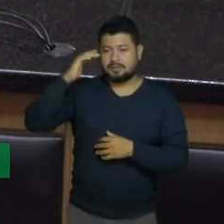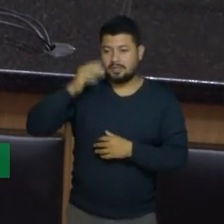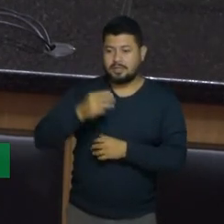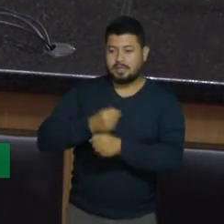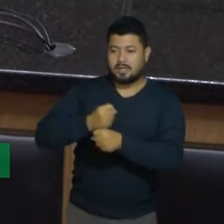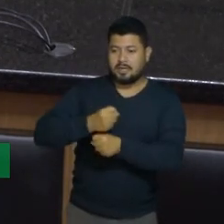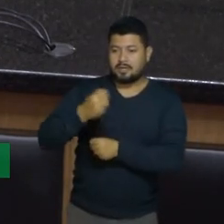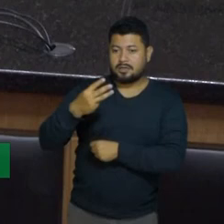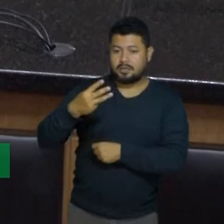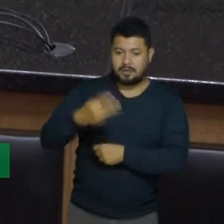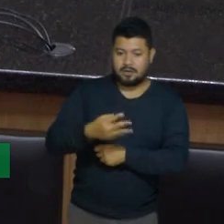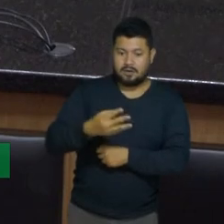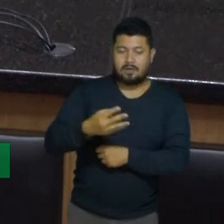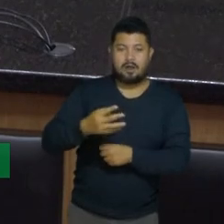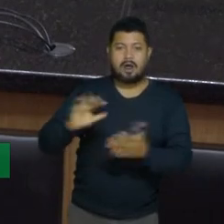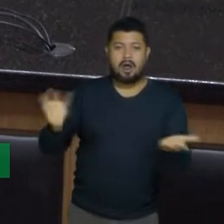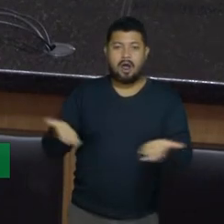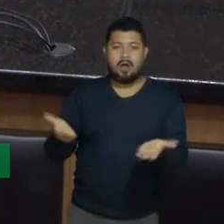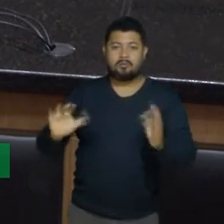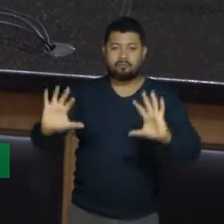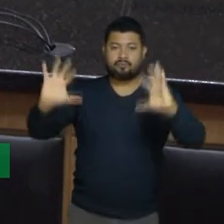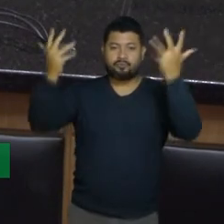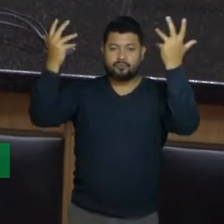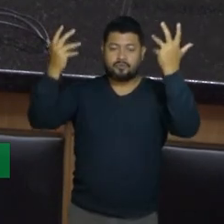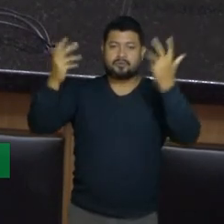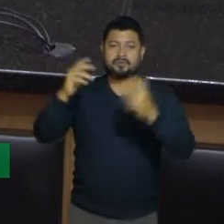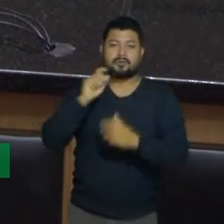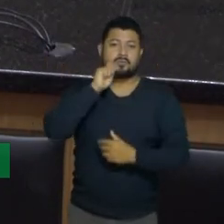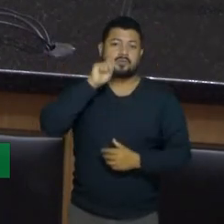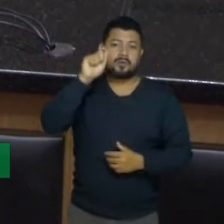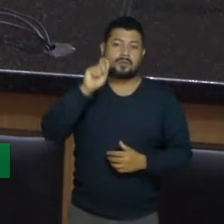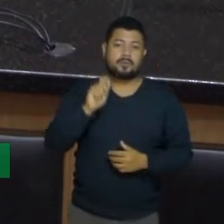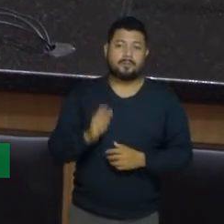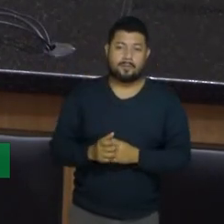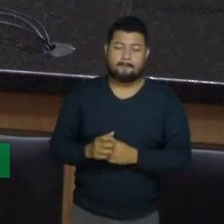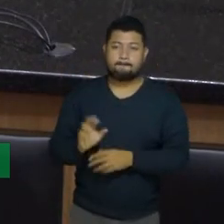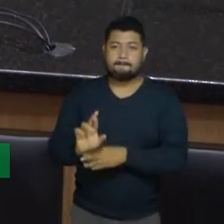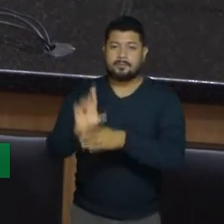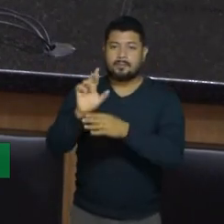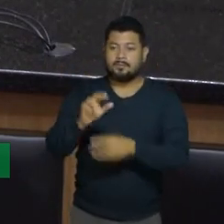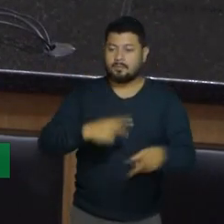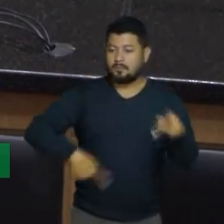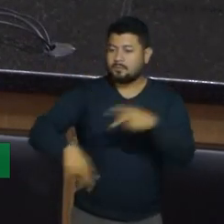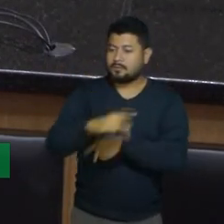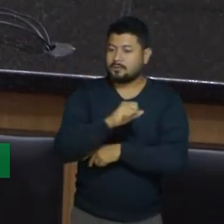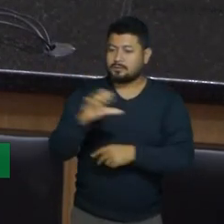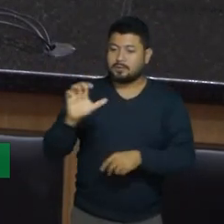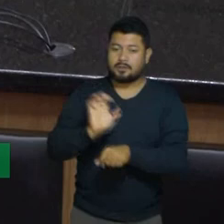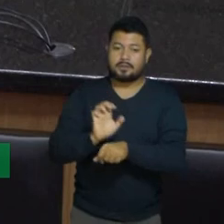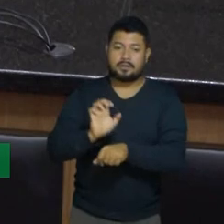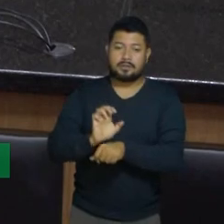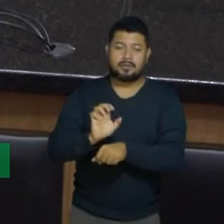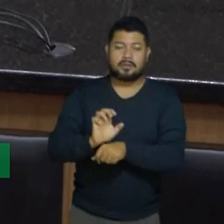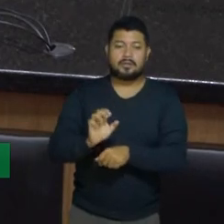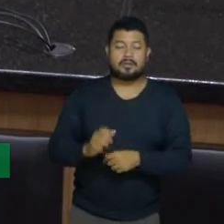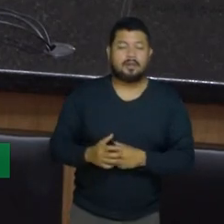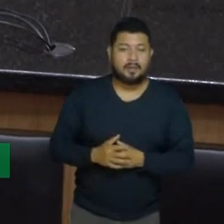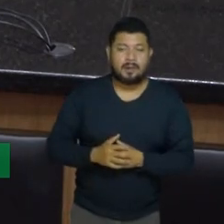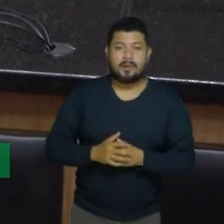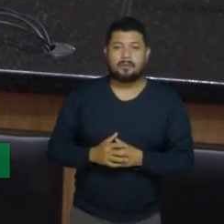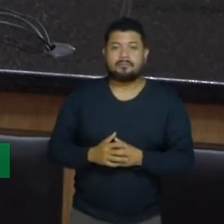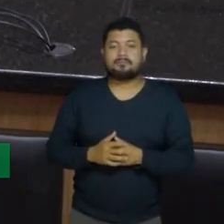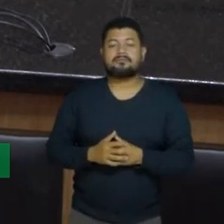edição, representa os catarinenses em seu respeito e em sua alegoria